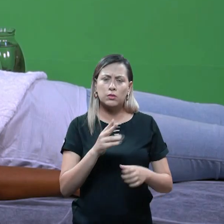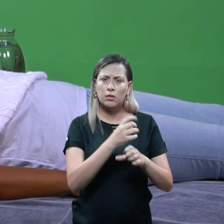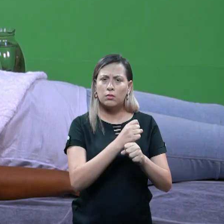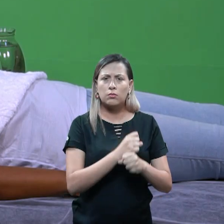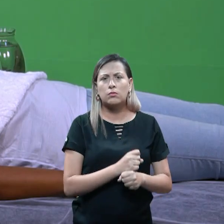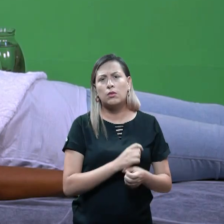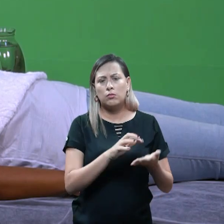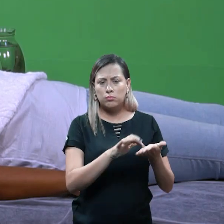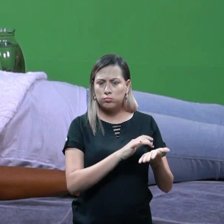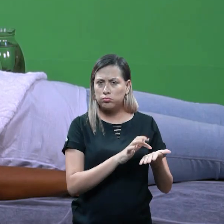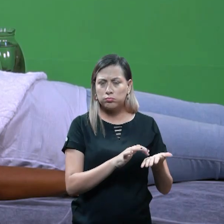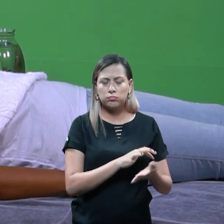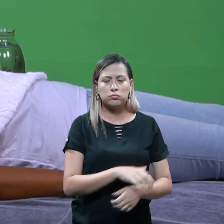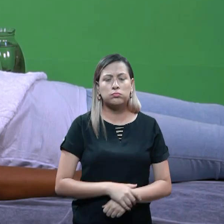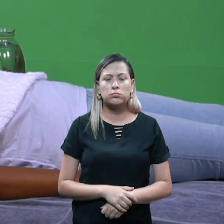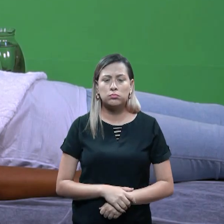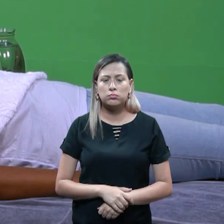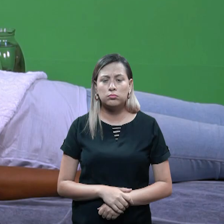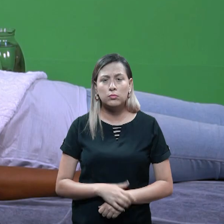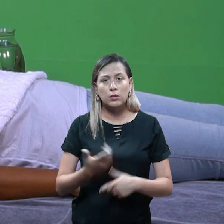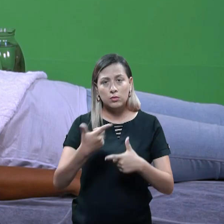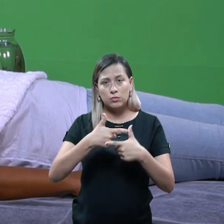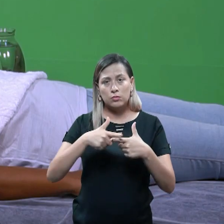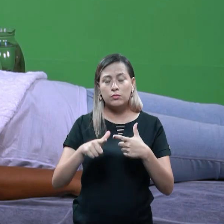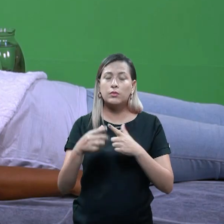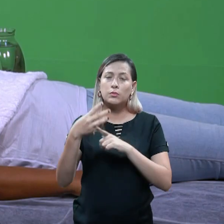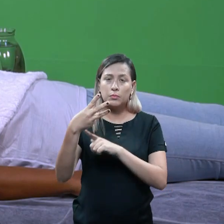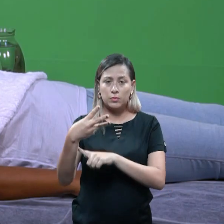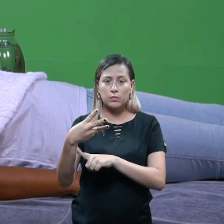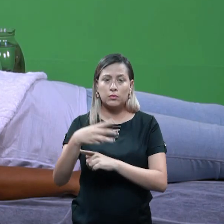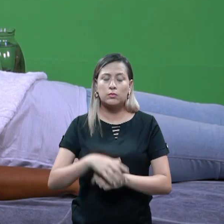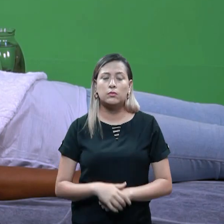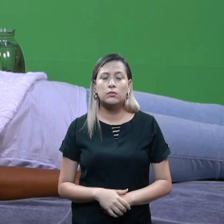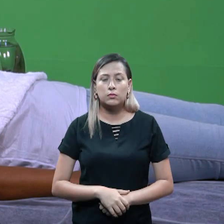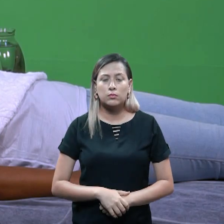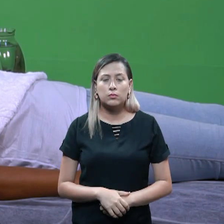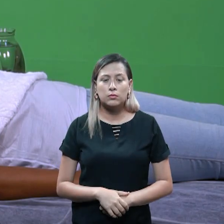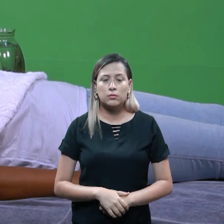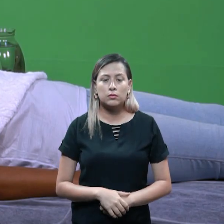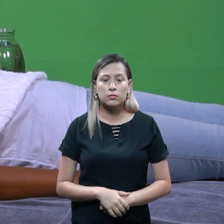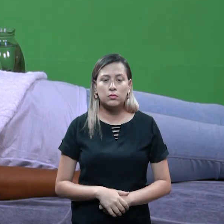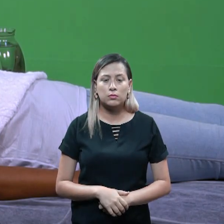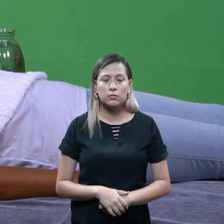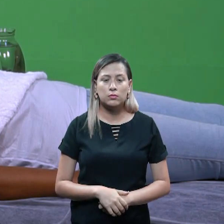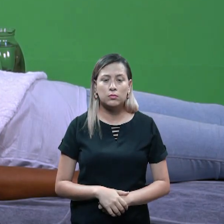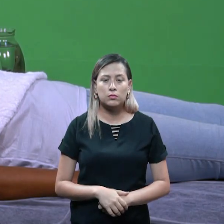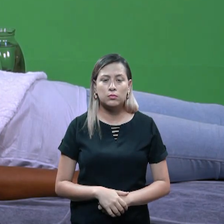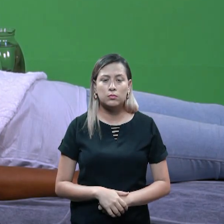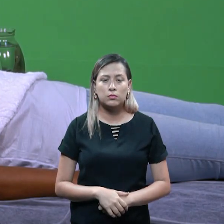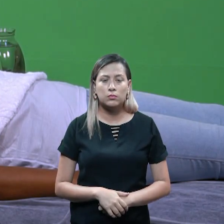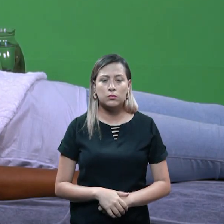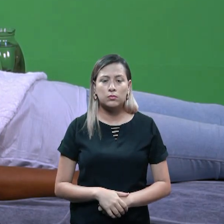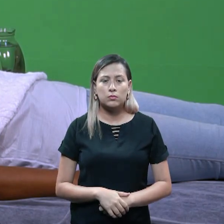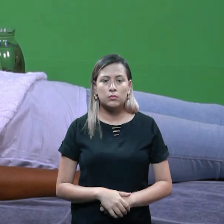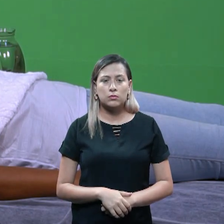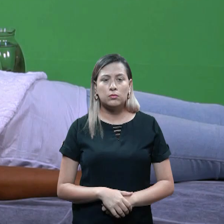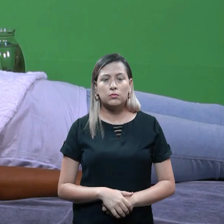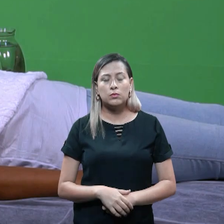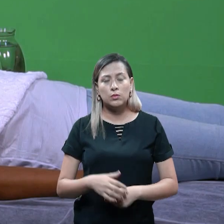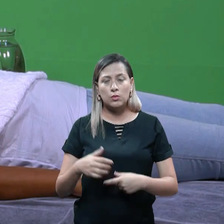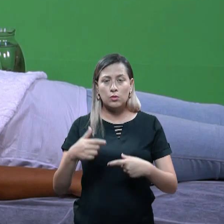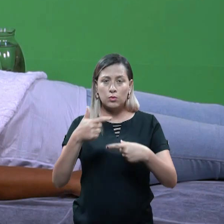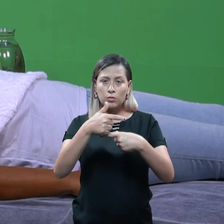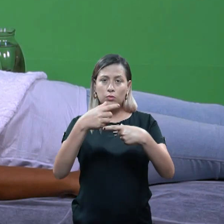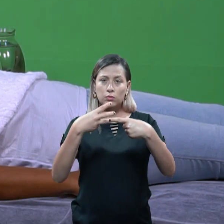certo? Divido por 3 e 2/3 é o corpo da sobrancelha, 1/3 é